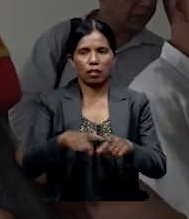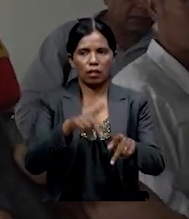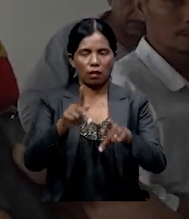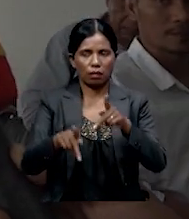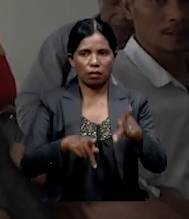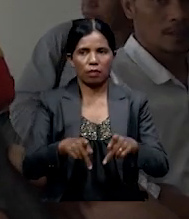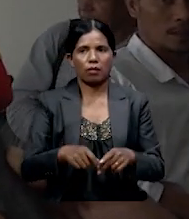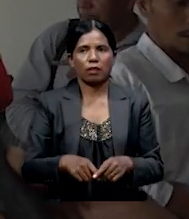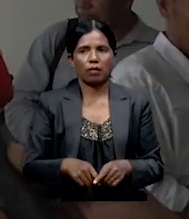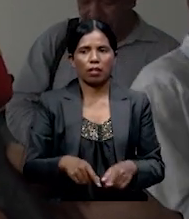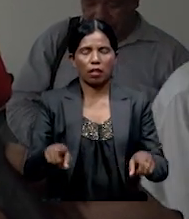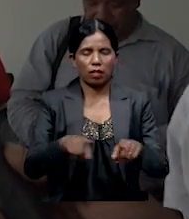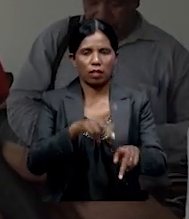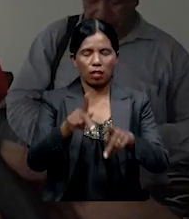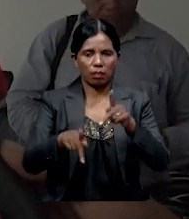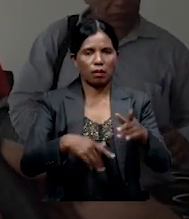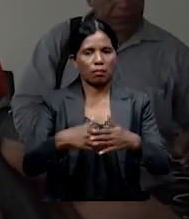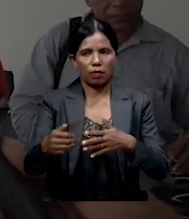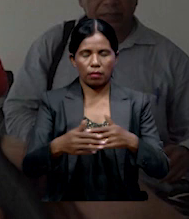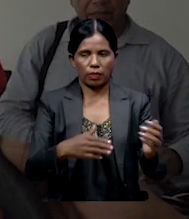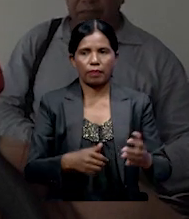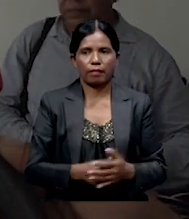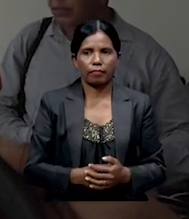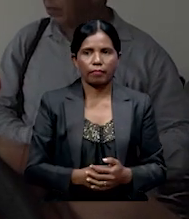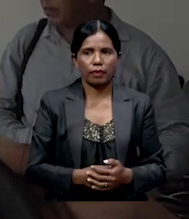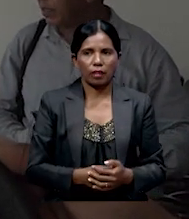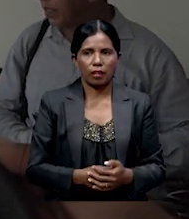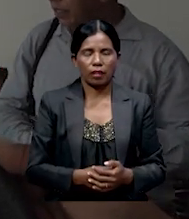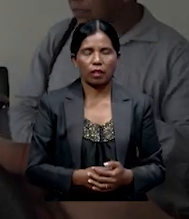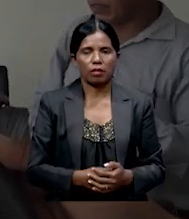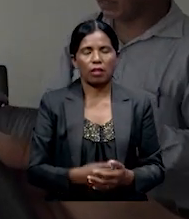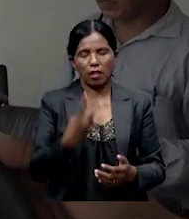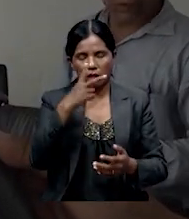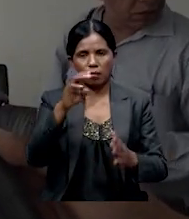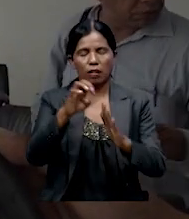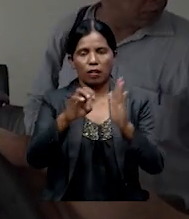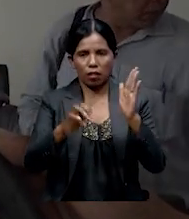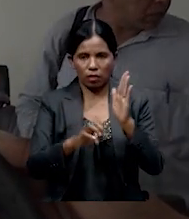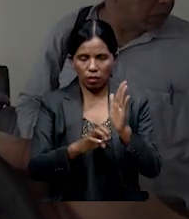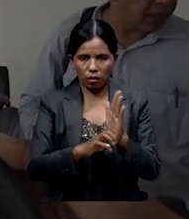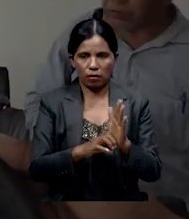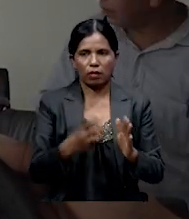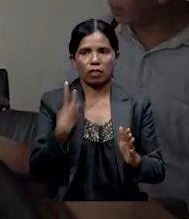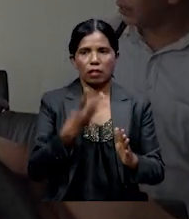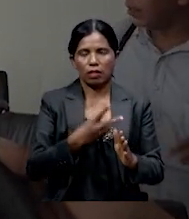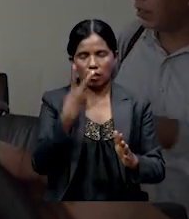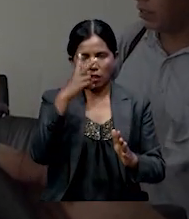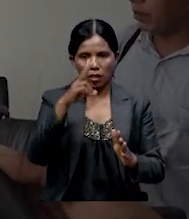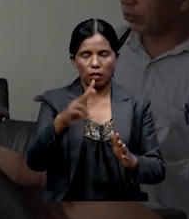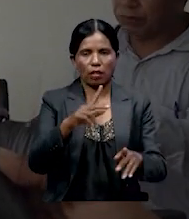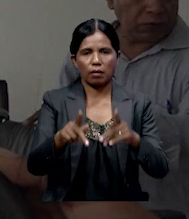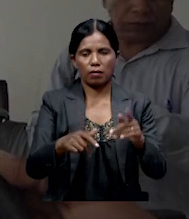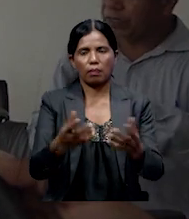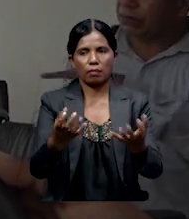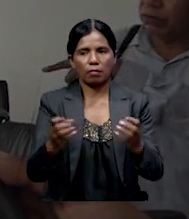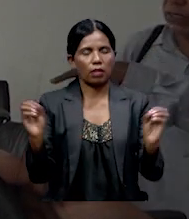laus dari barai memang nuda sida tang bawa bayi. Mos durante ne defende hela tene estado di la estado entau bayar kuandu entidade balu ne memang